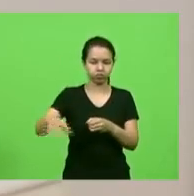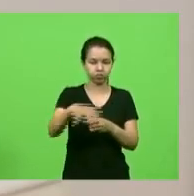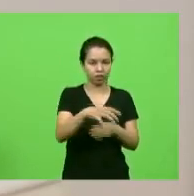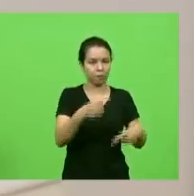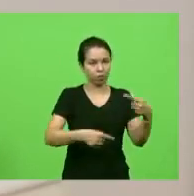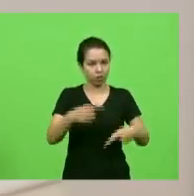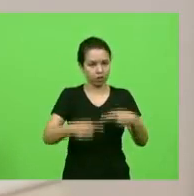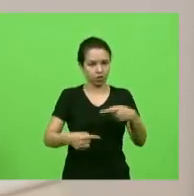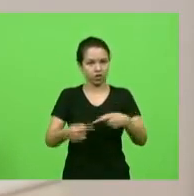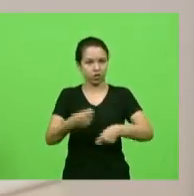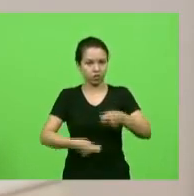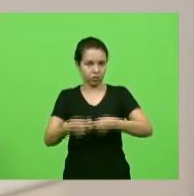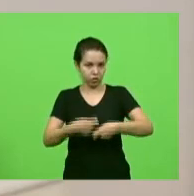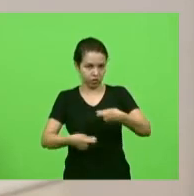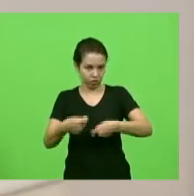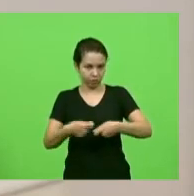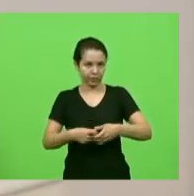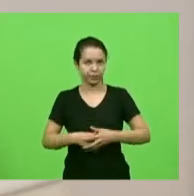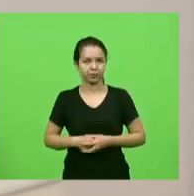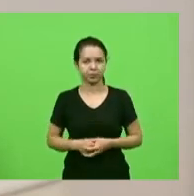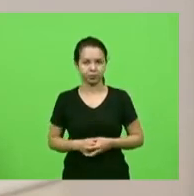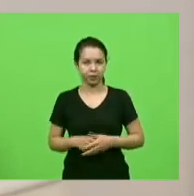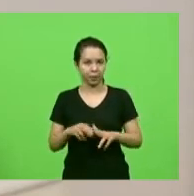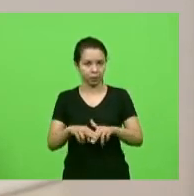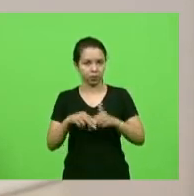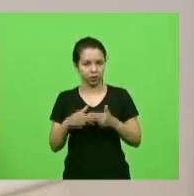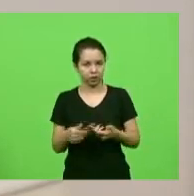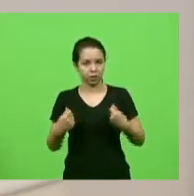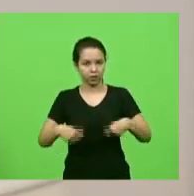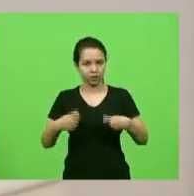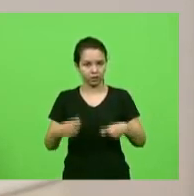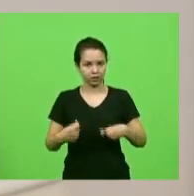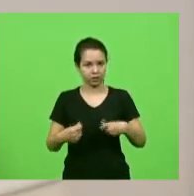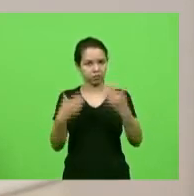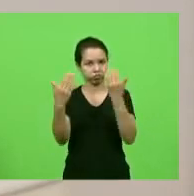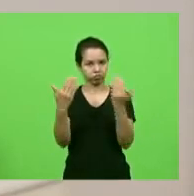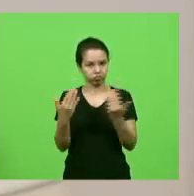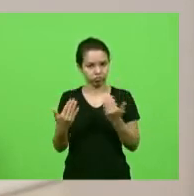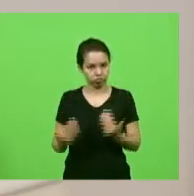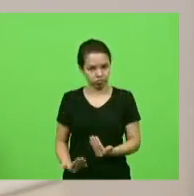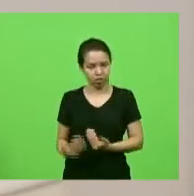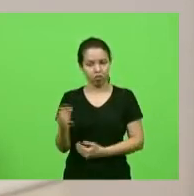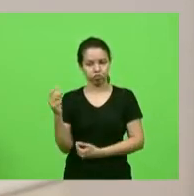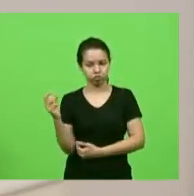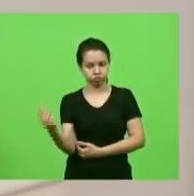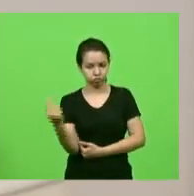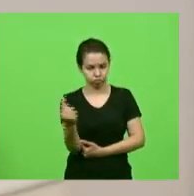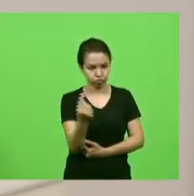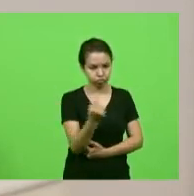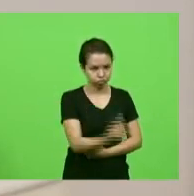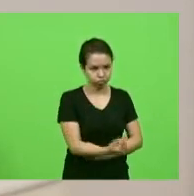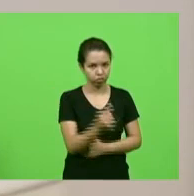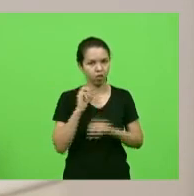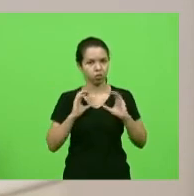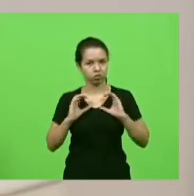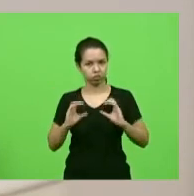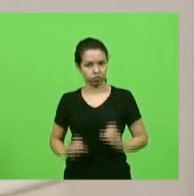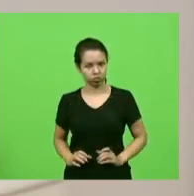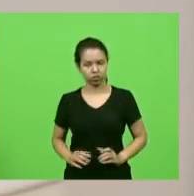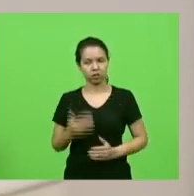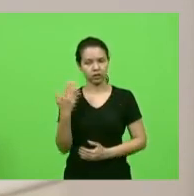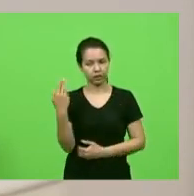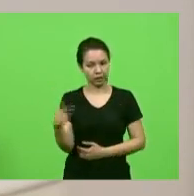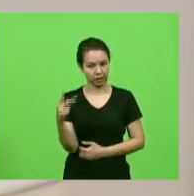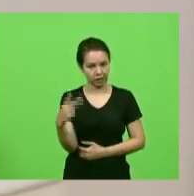administrativa. Portanto, deve-se apreciar individualizadamente as condutas imputadas ao excelentíssimo senhor governador do Estado de